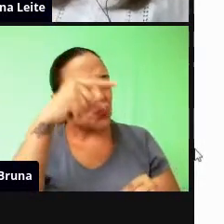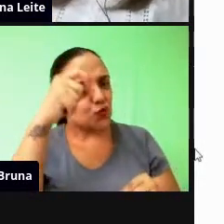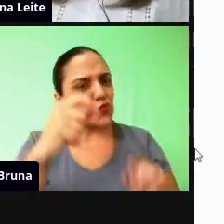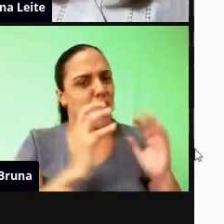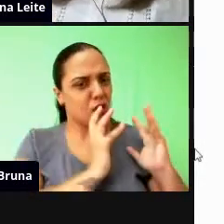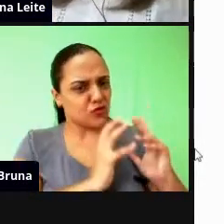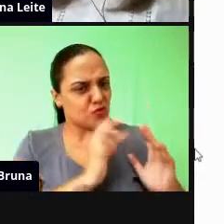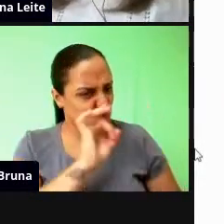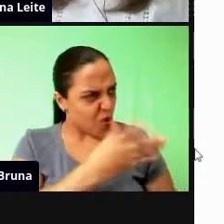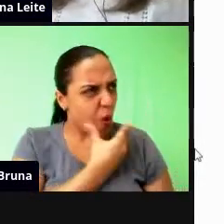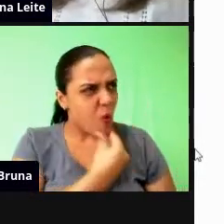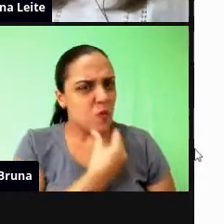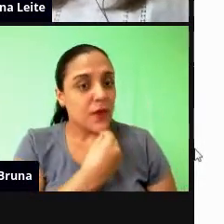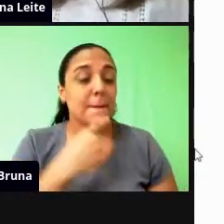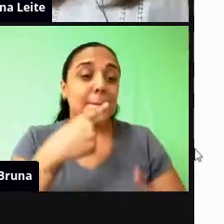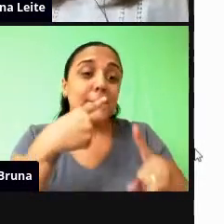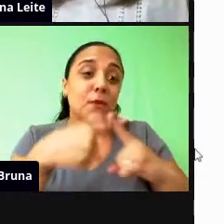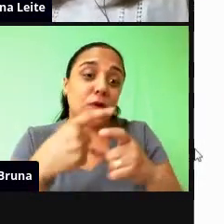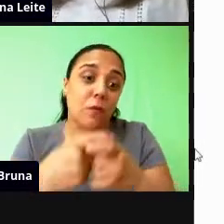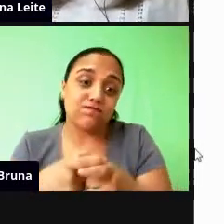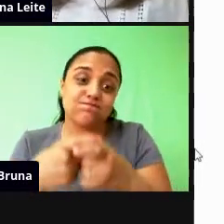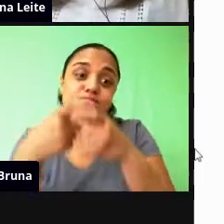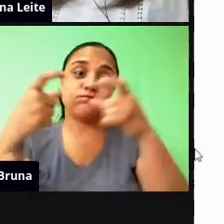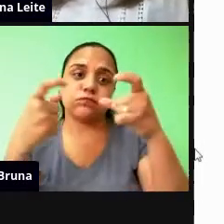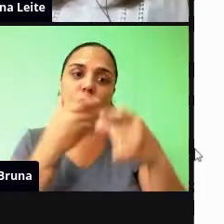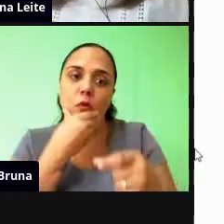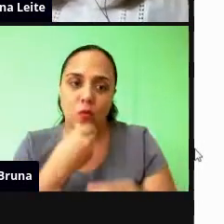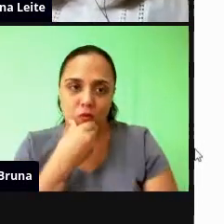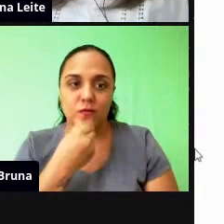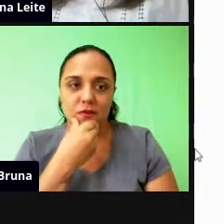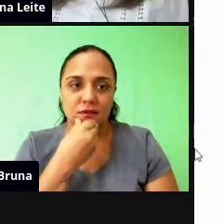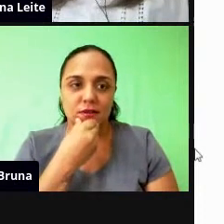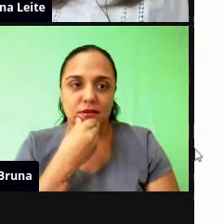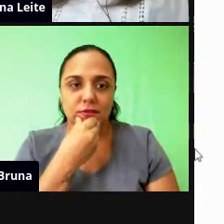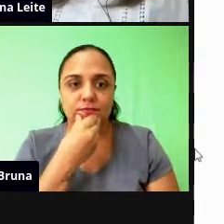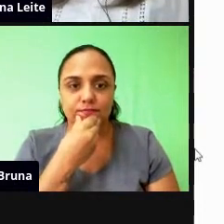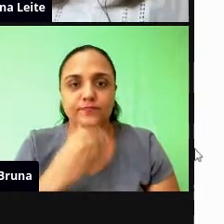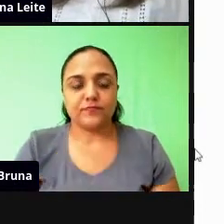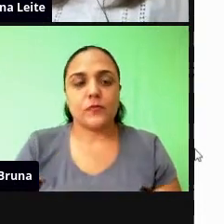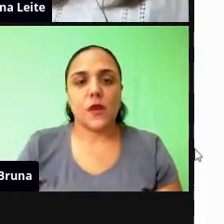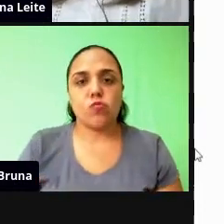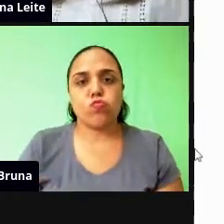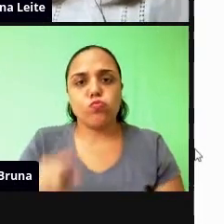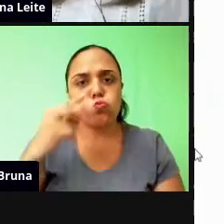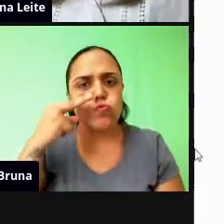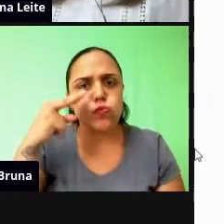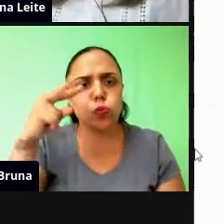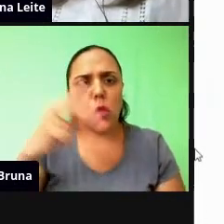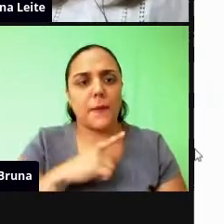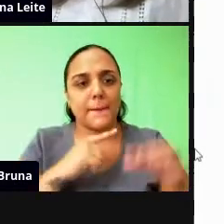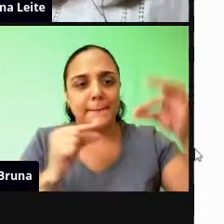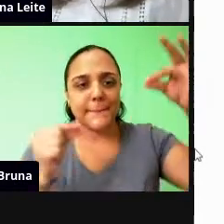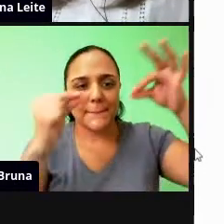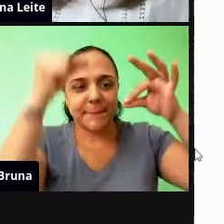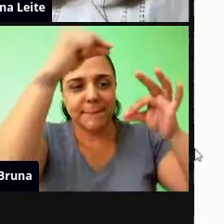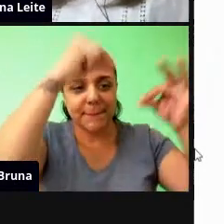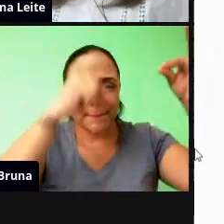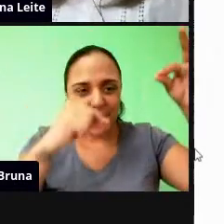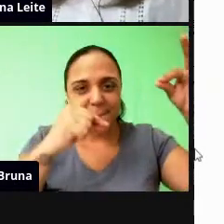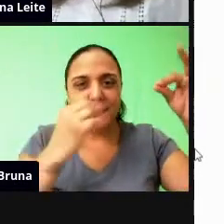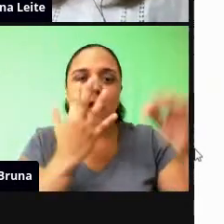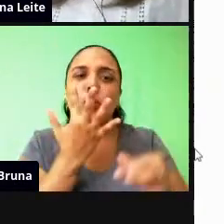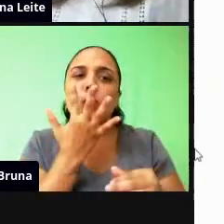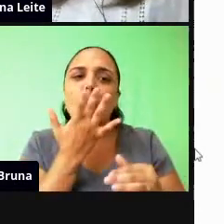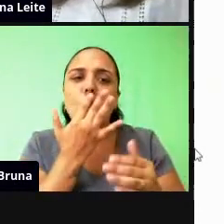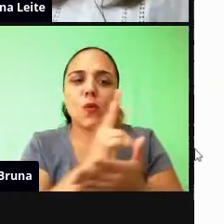gente também tem, até coloquei na apresentação, esse quebra-cabeça colorido, que representa a diversidade